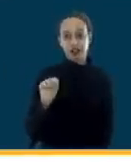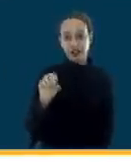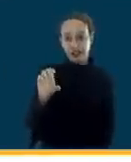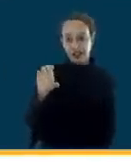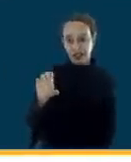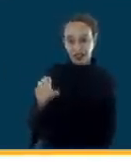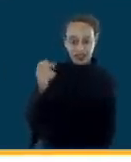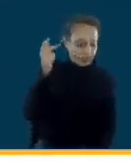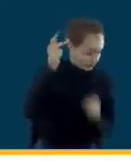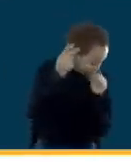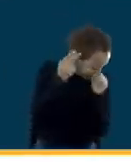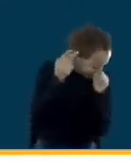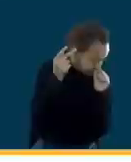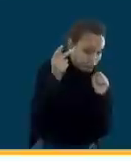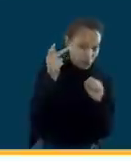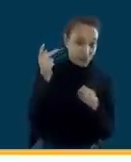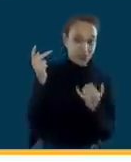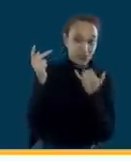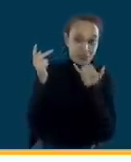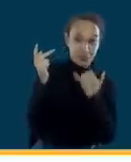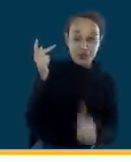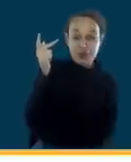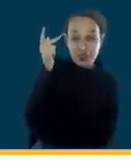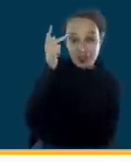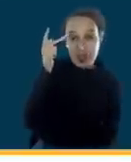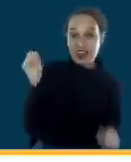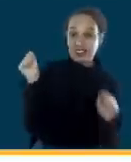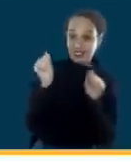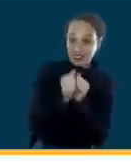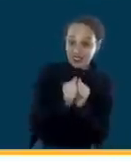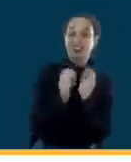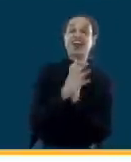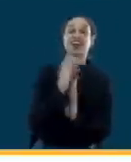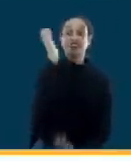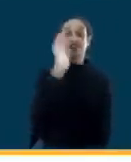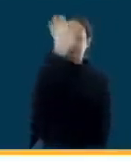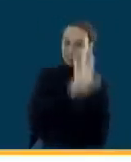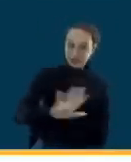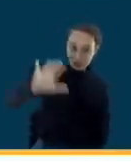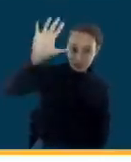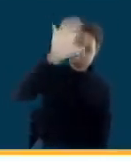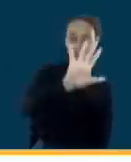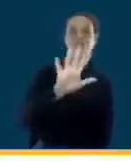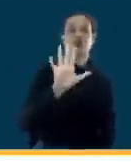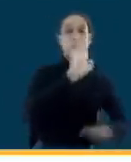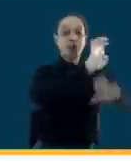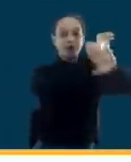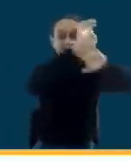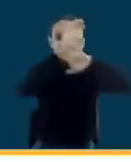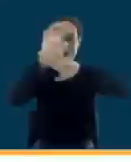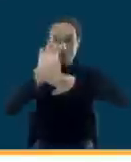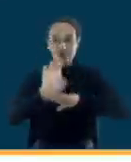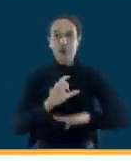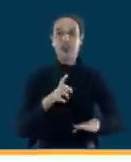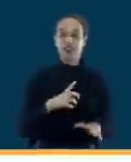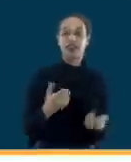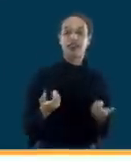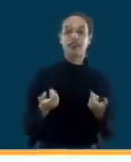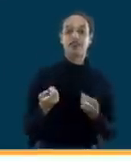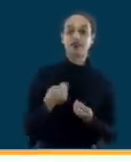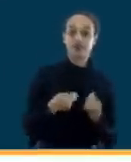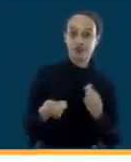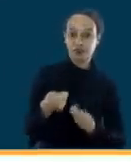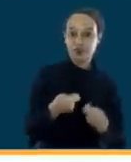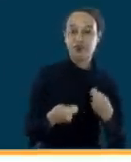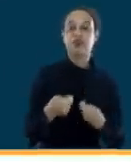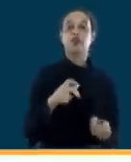seja o SESC do Brasil inteiro, o SESC de todos os estados, que a gente tem um tipo de administração autônoma em cada